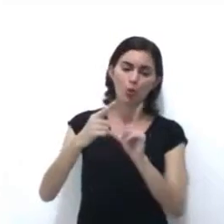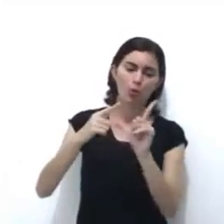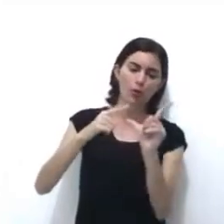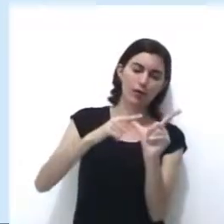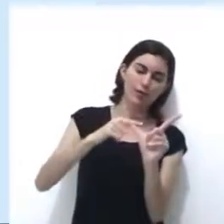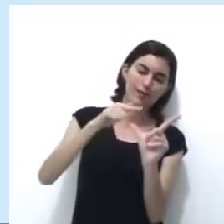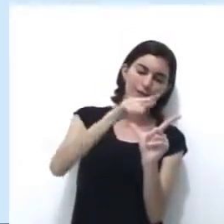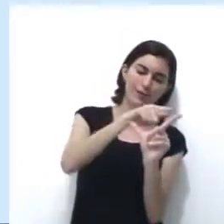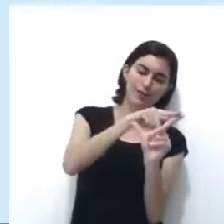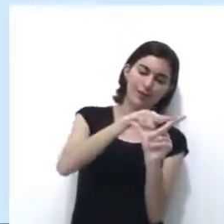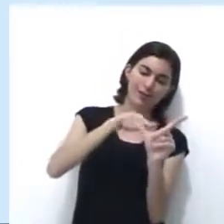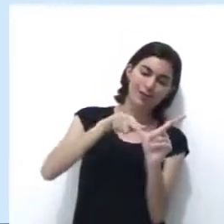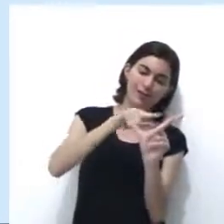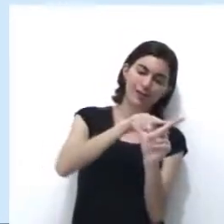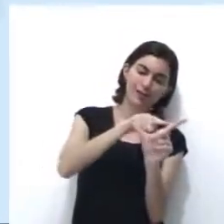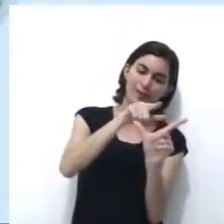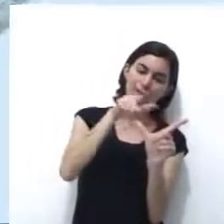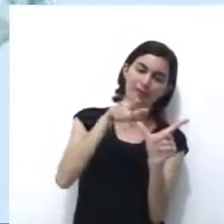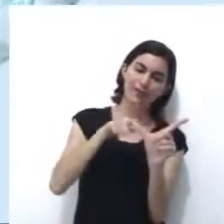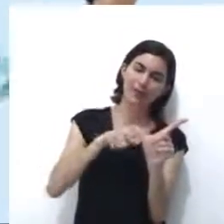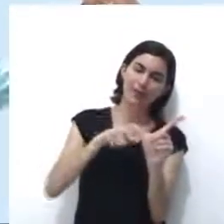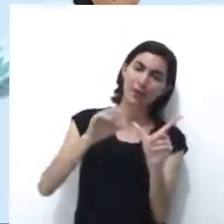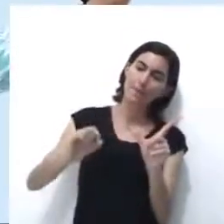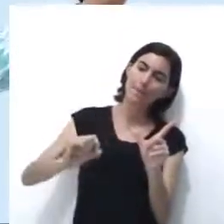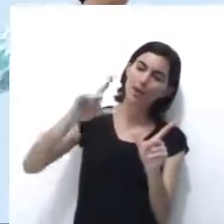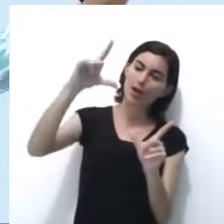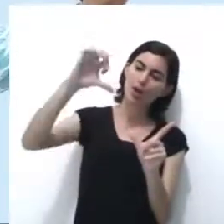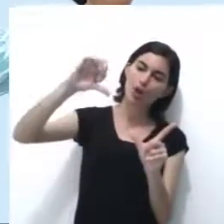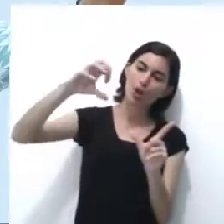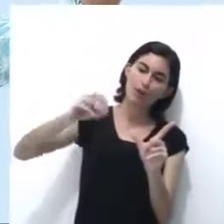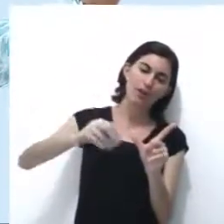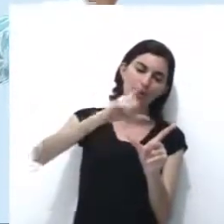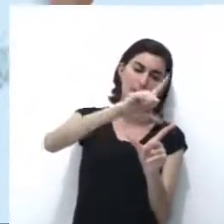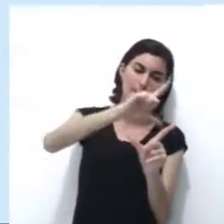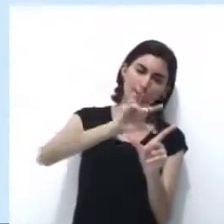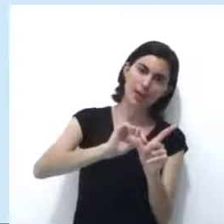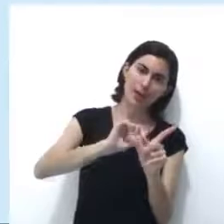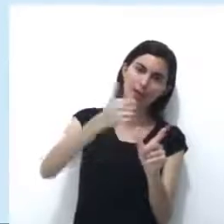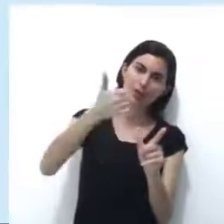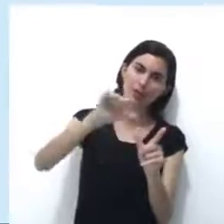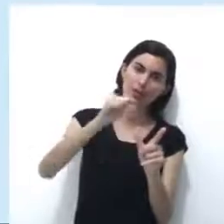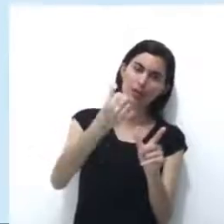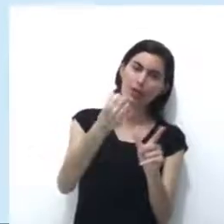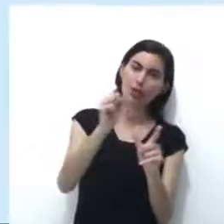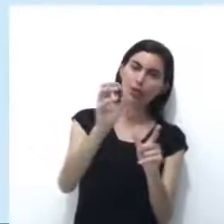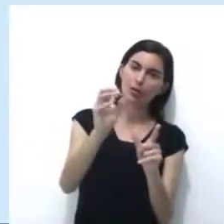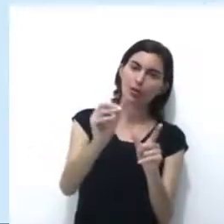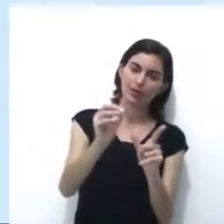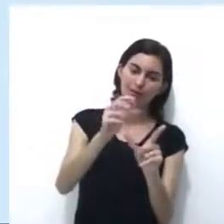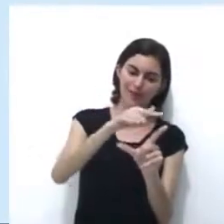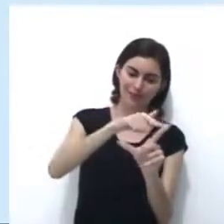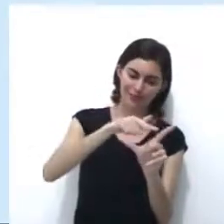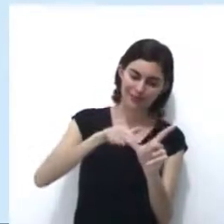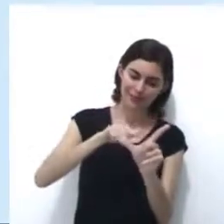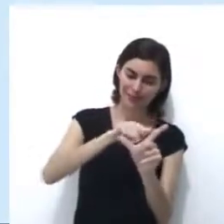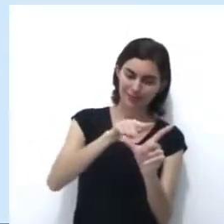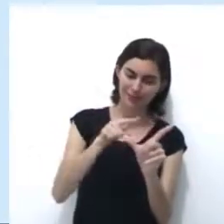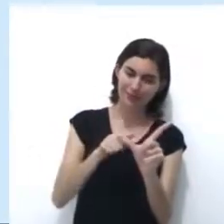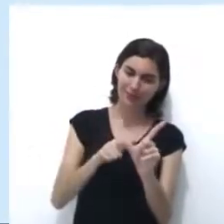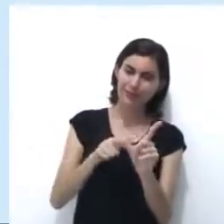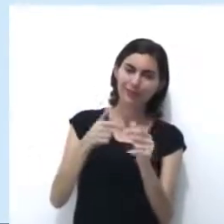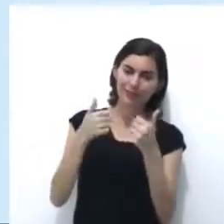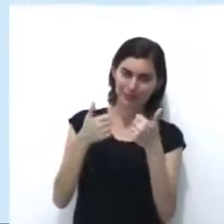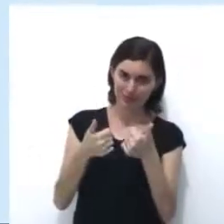seja, aquele ângulo que é maior do que 90 graus e menor do que 180,